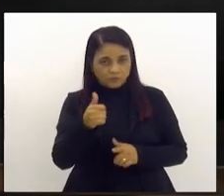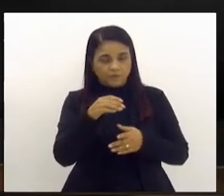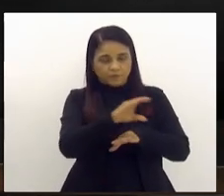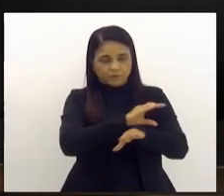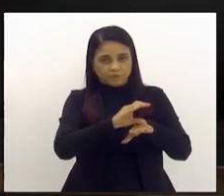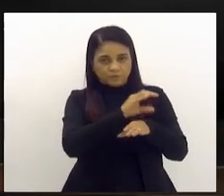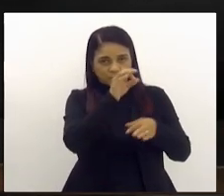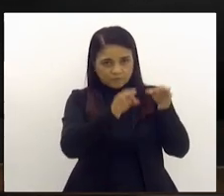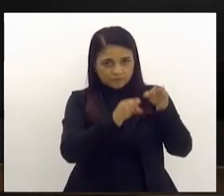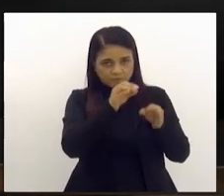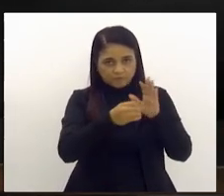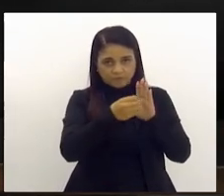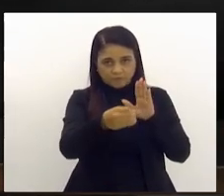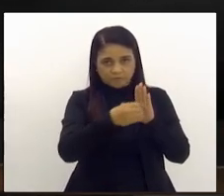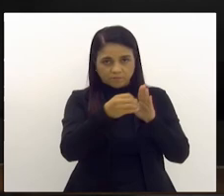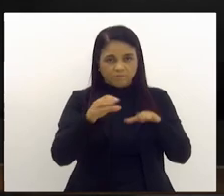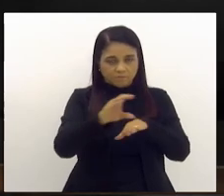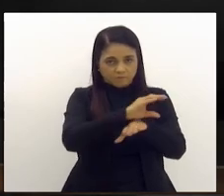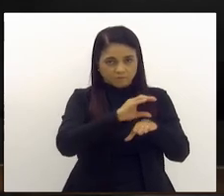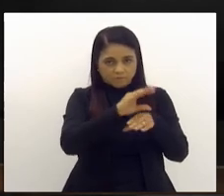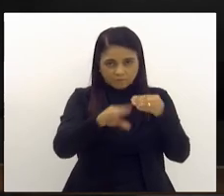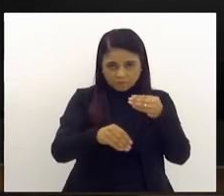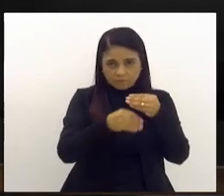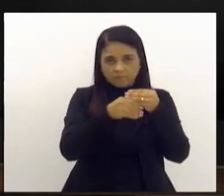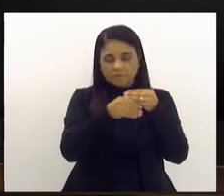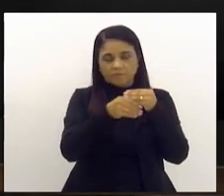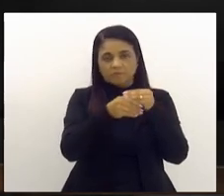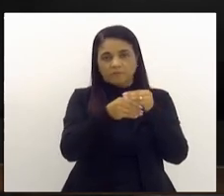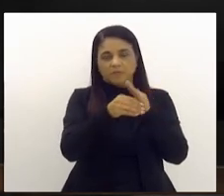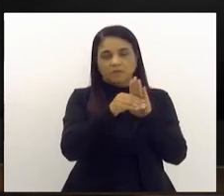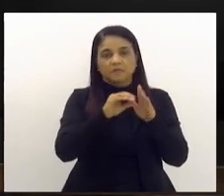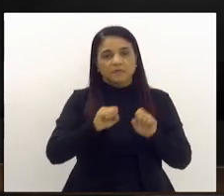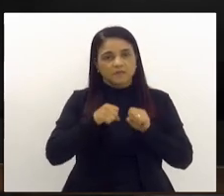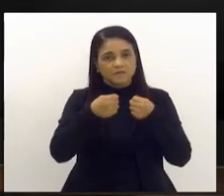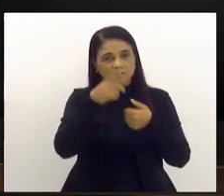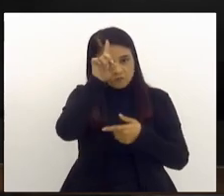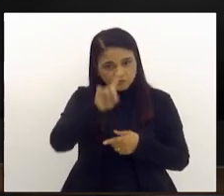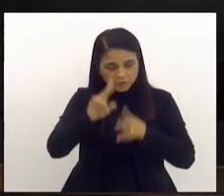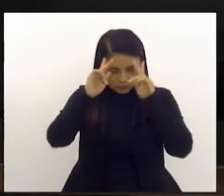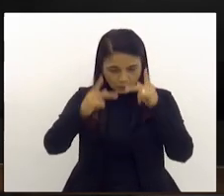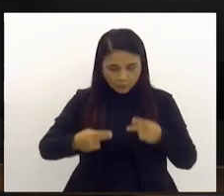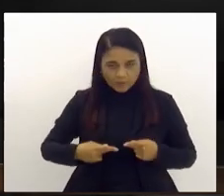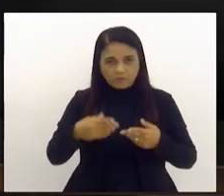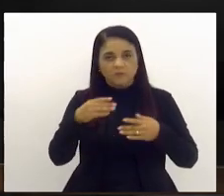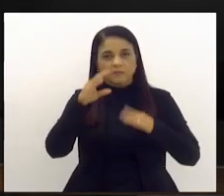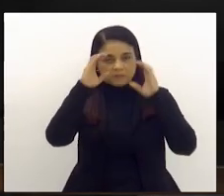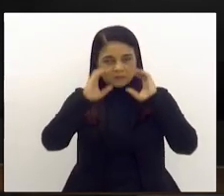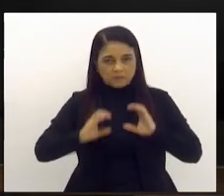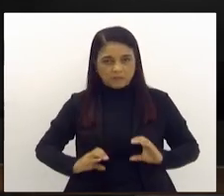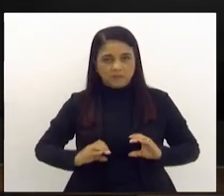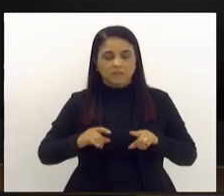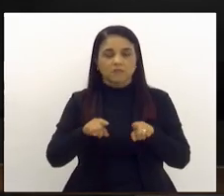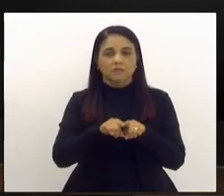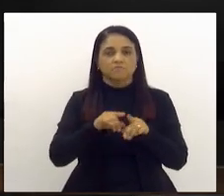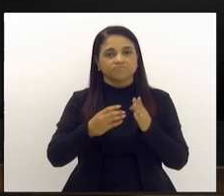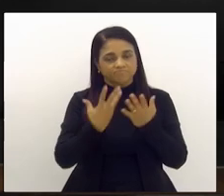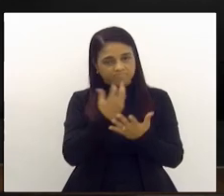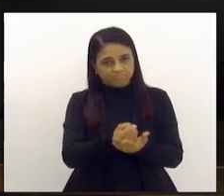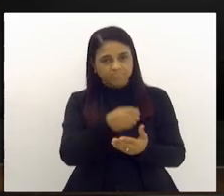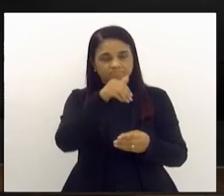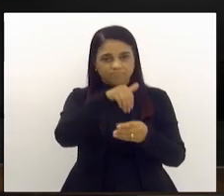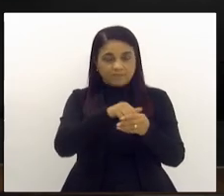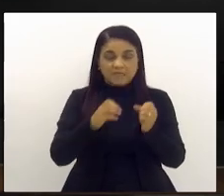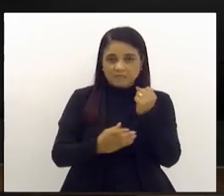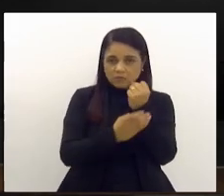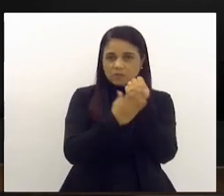Constituição e Justiça pela Constitucionalidade com emenda, de Defesa dos Direitos Humanos e Cidadania, favorável, de